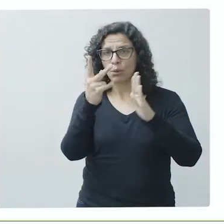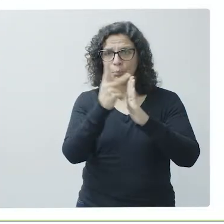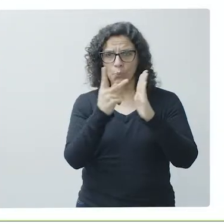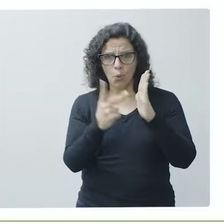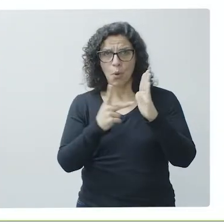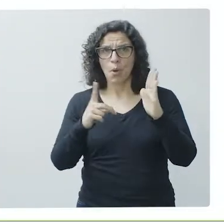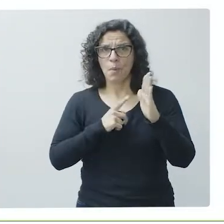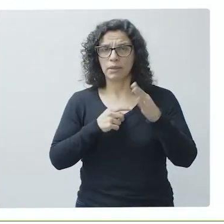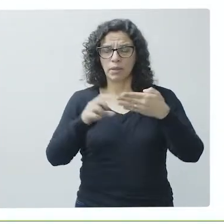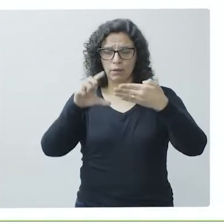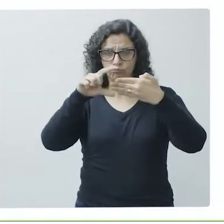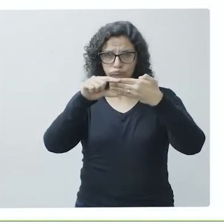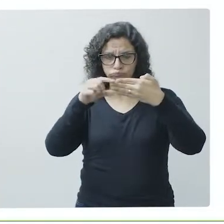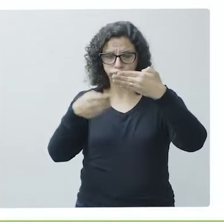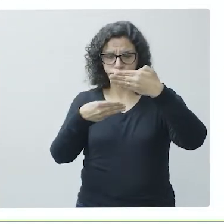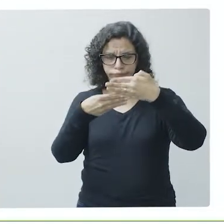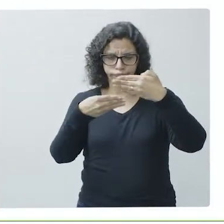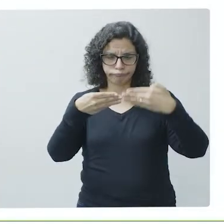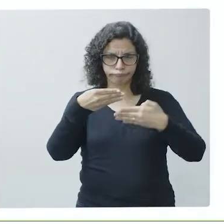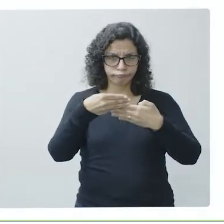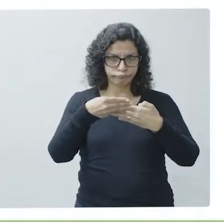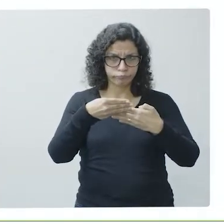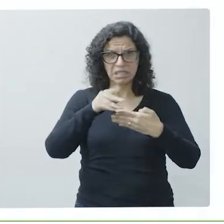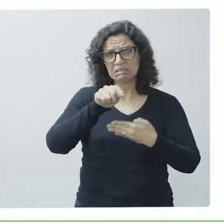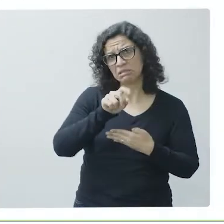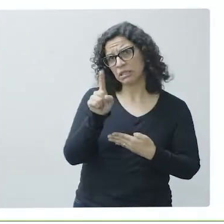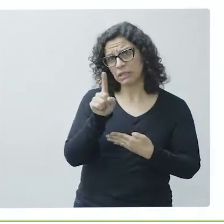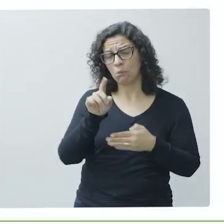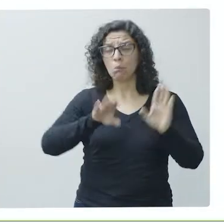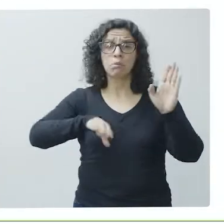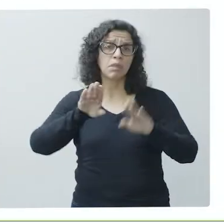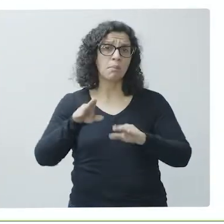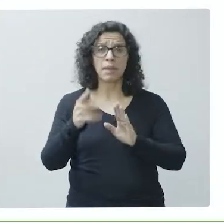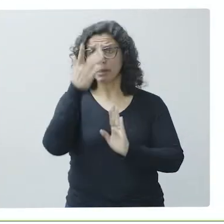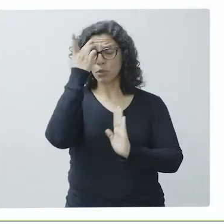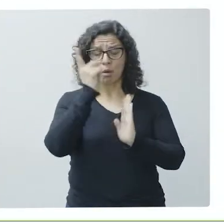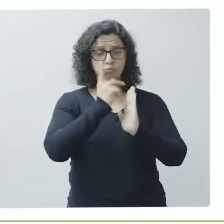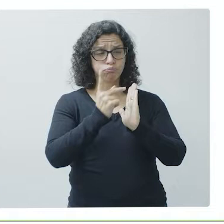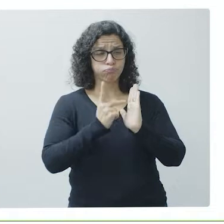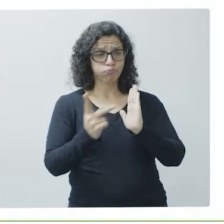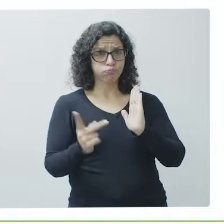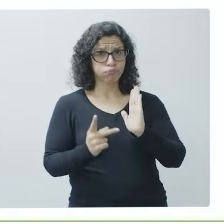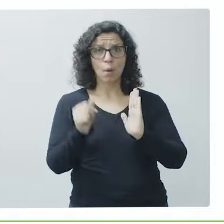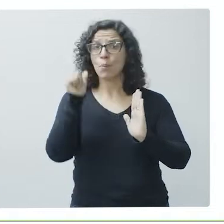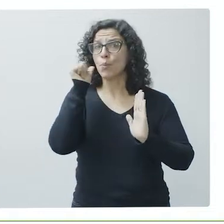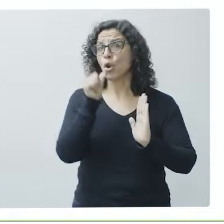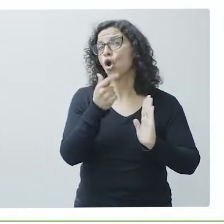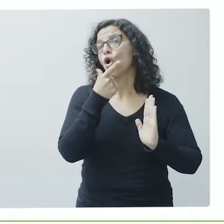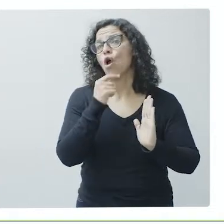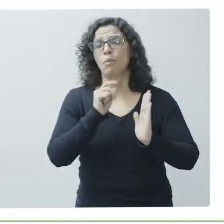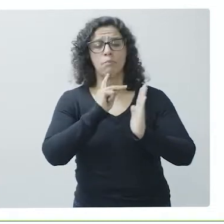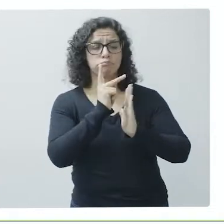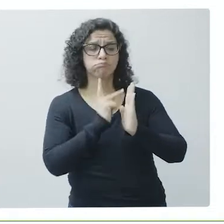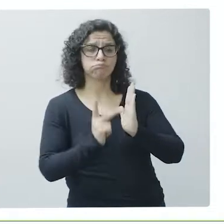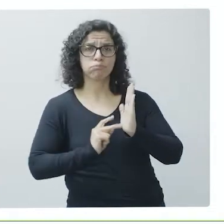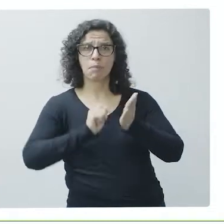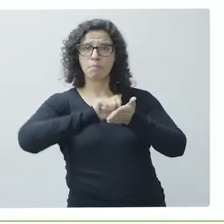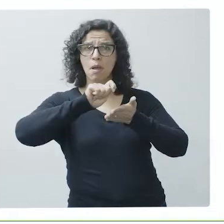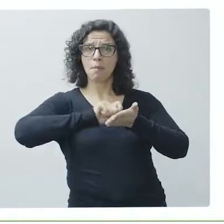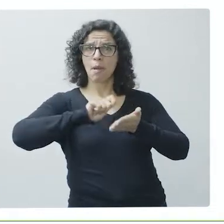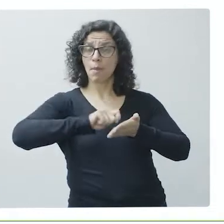vai ter estrofe ou não, fica a critério do poeta ou da poetisa. É a pessoa que